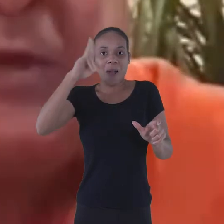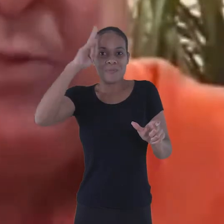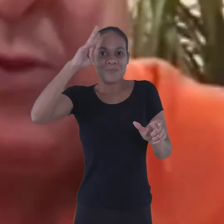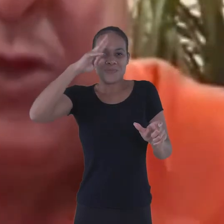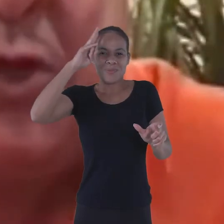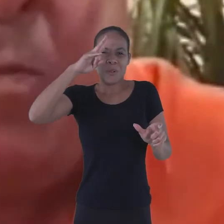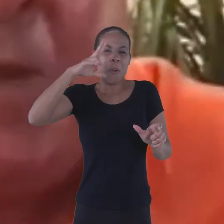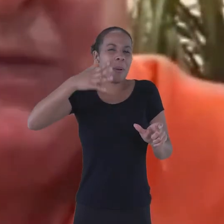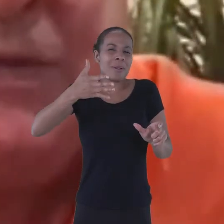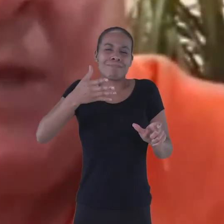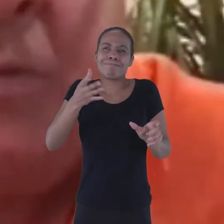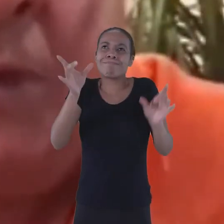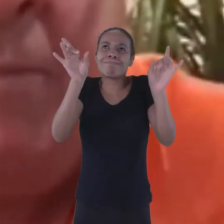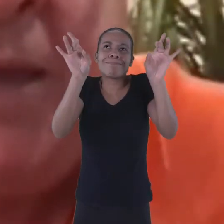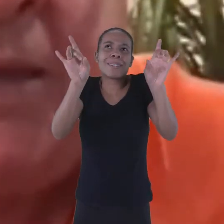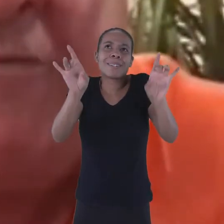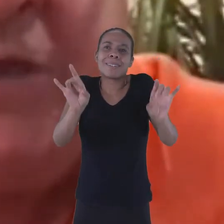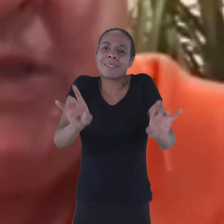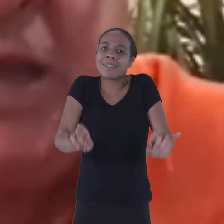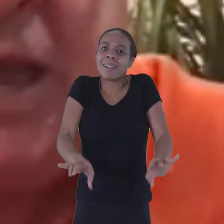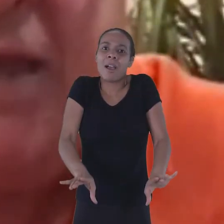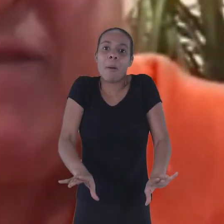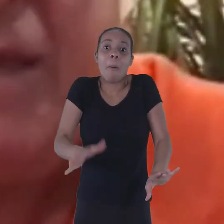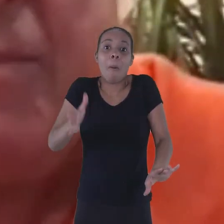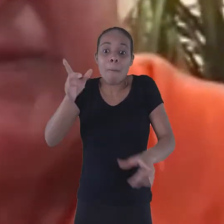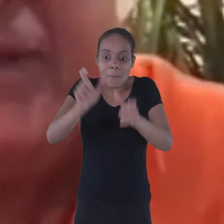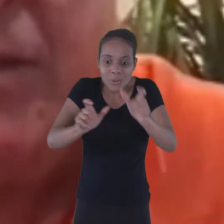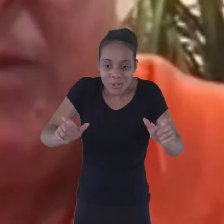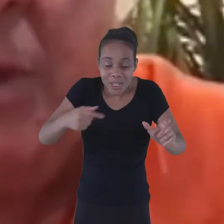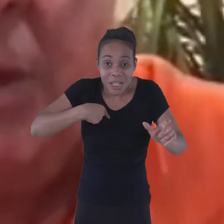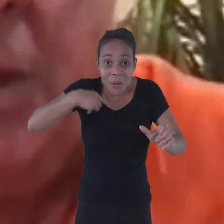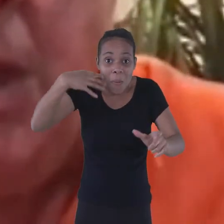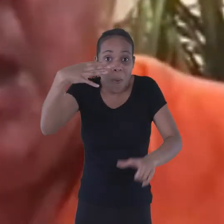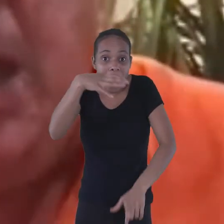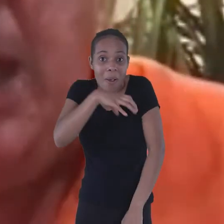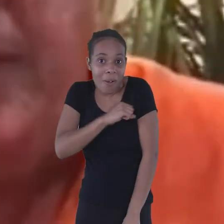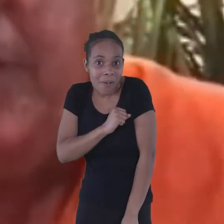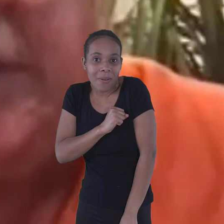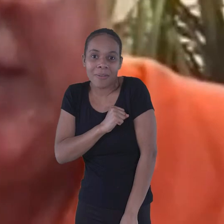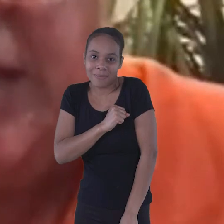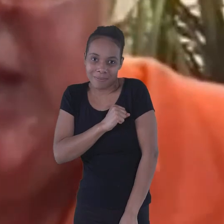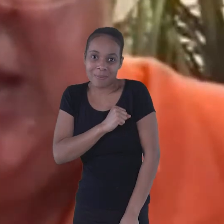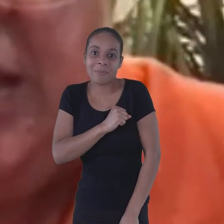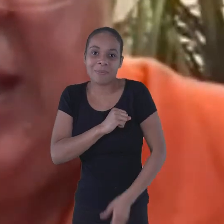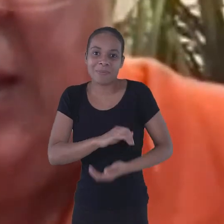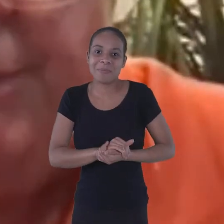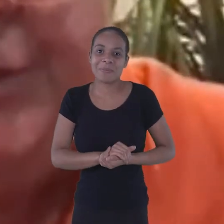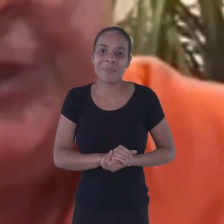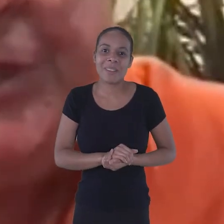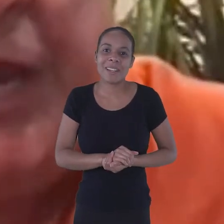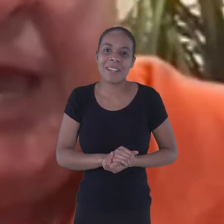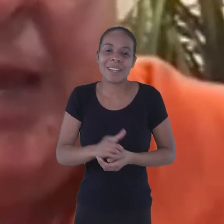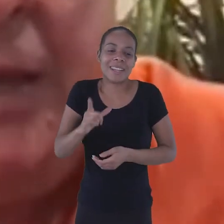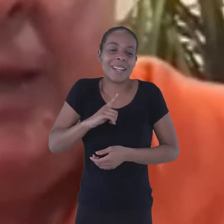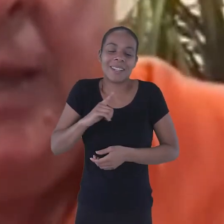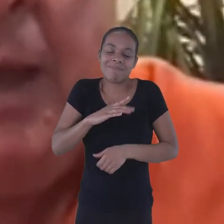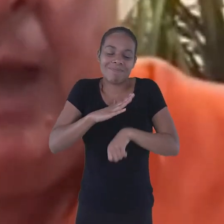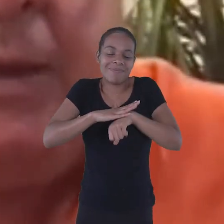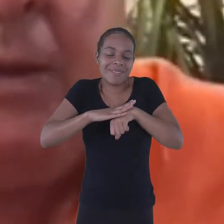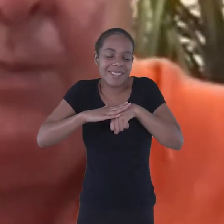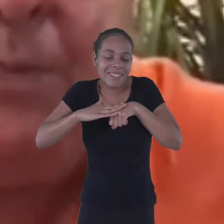para uma das pessoas que eu mais amei na vida, que era a Zezé Macedo, essa nossa querida